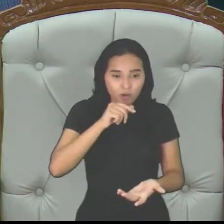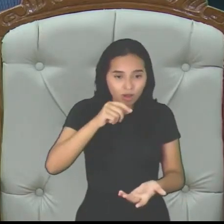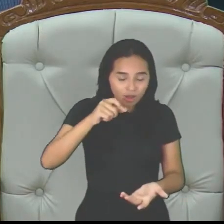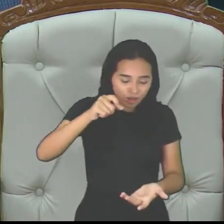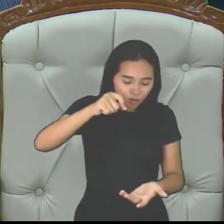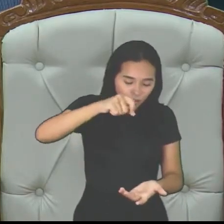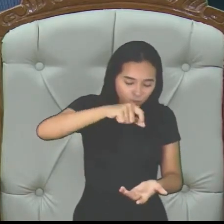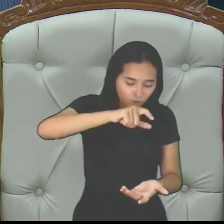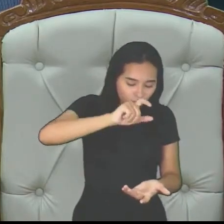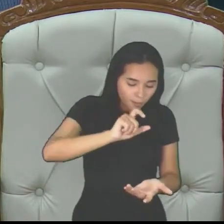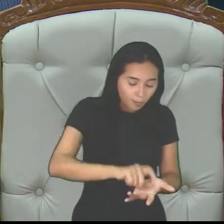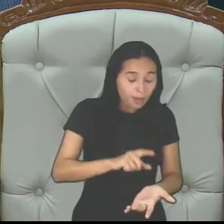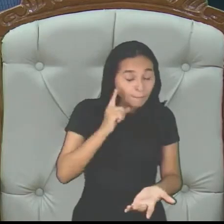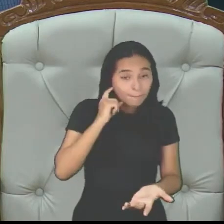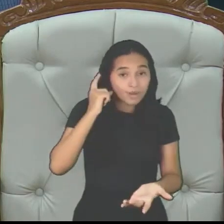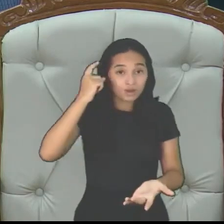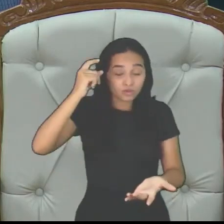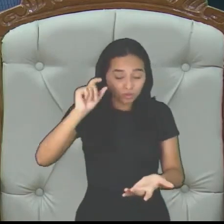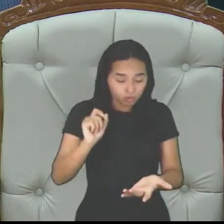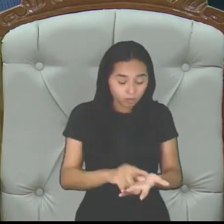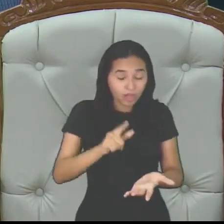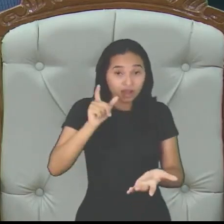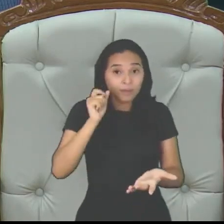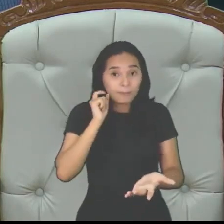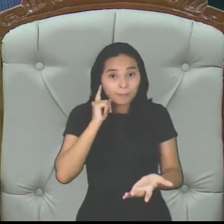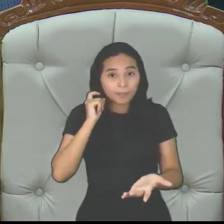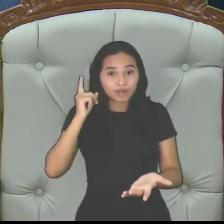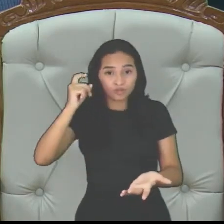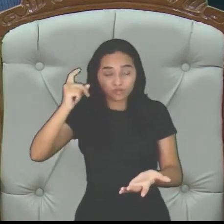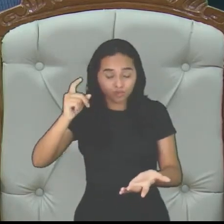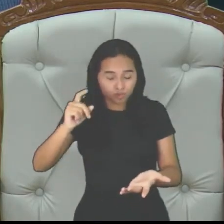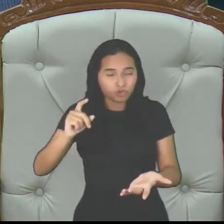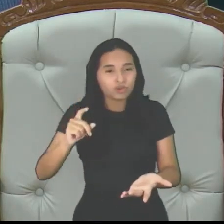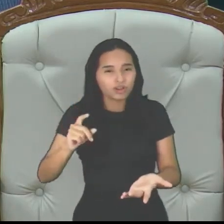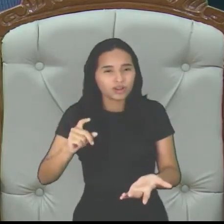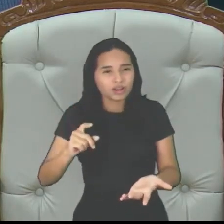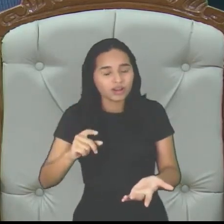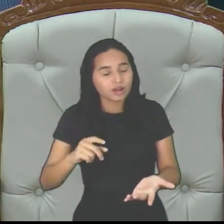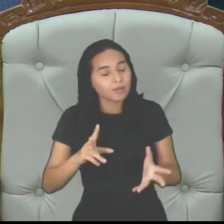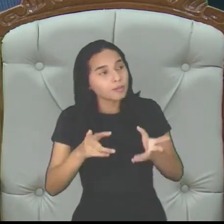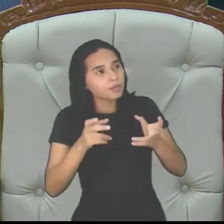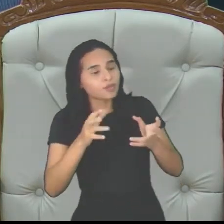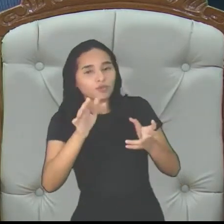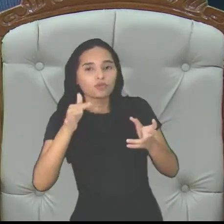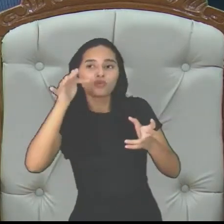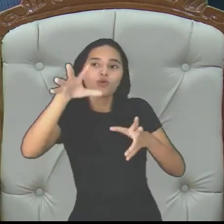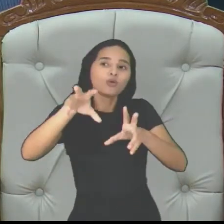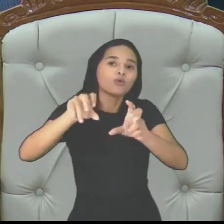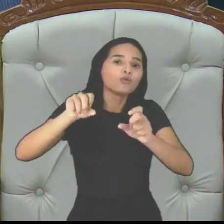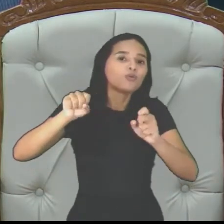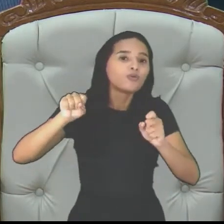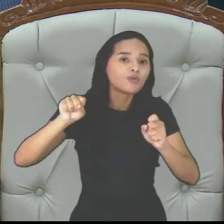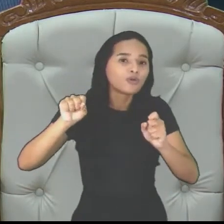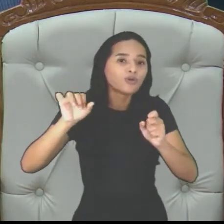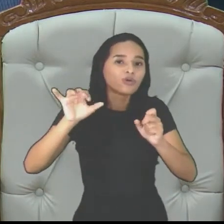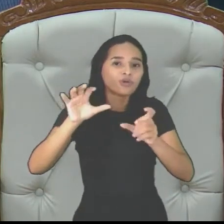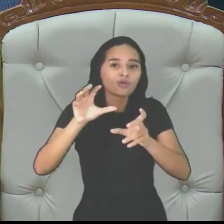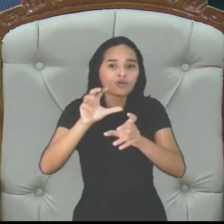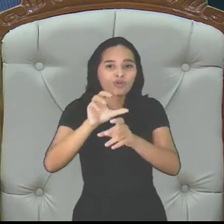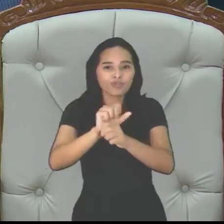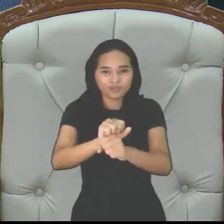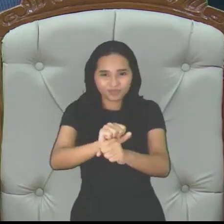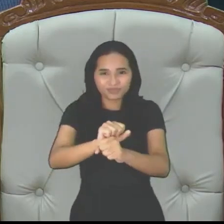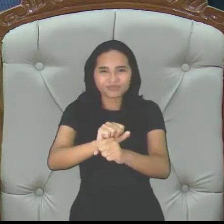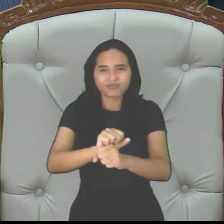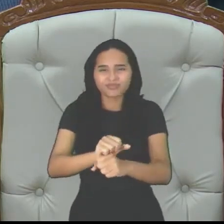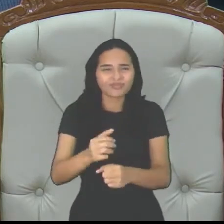o tintilar das moedas, eles faziam previsões do futuro. Lê de engano,